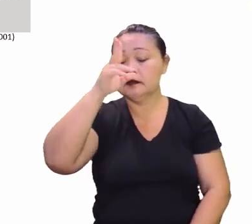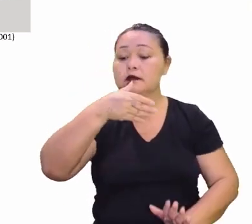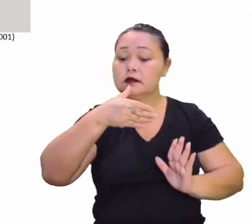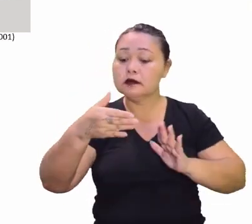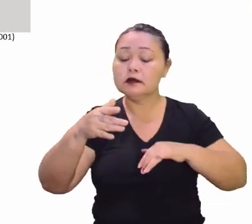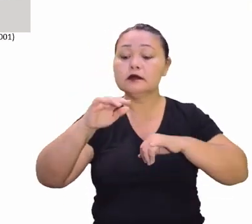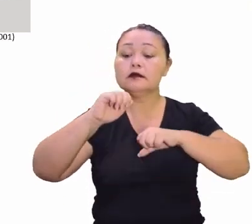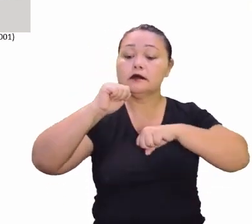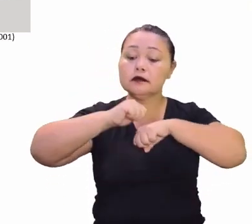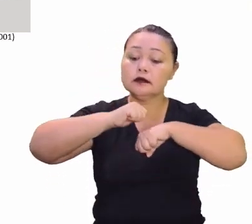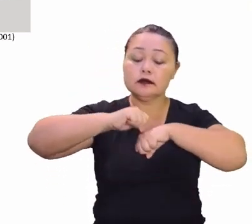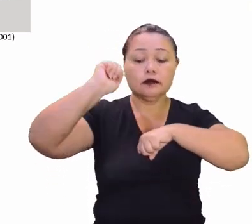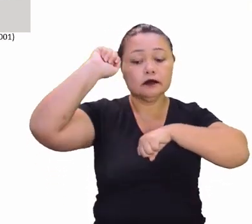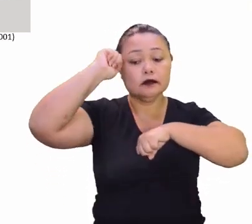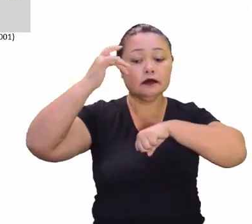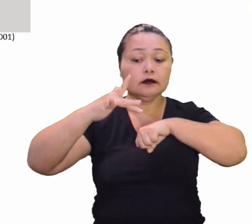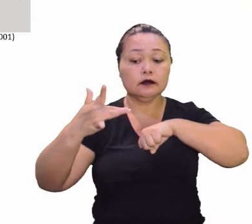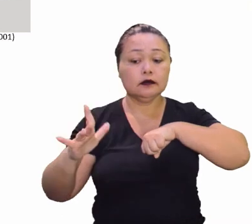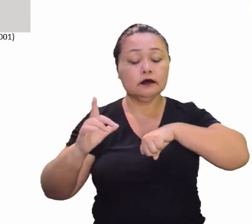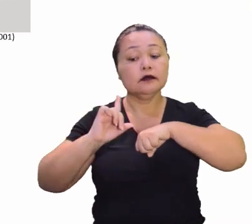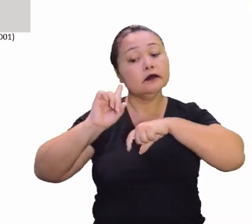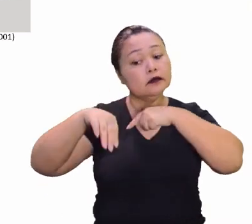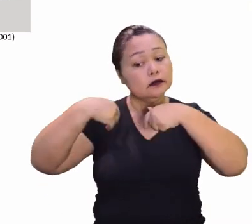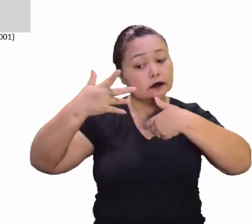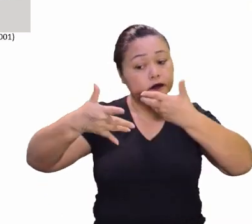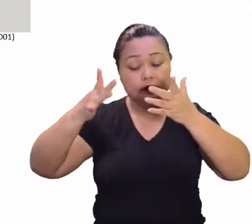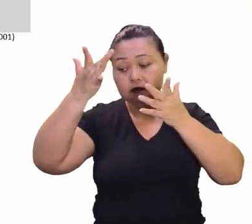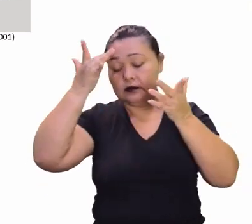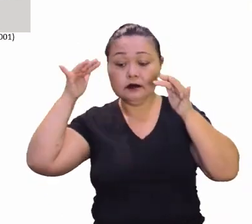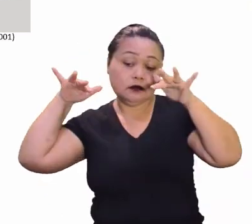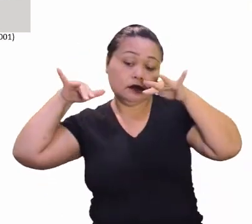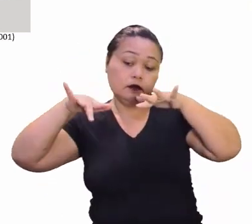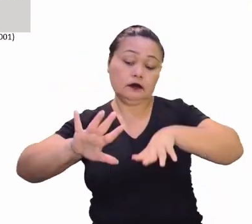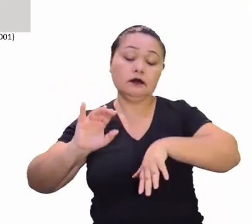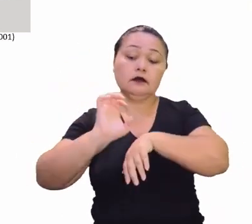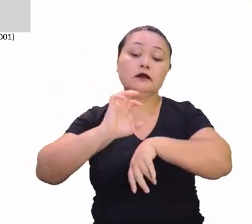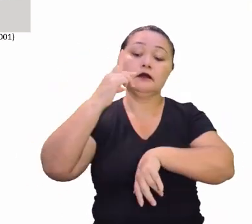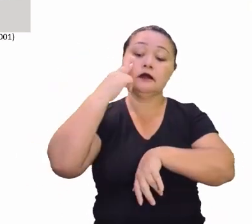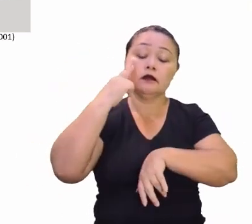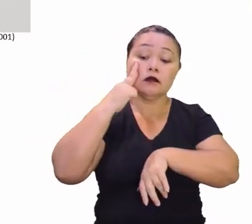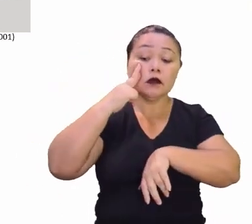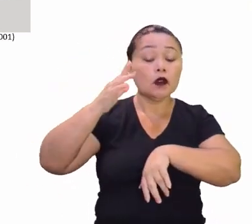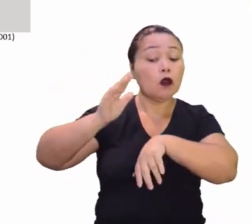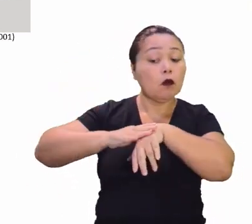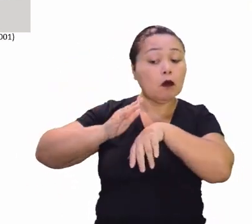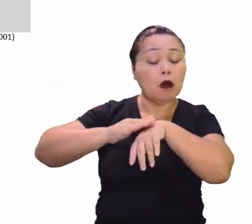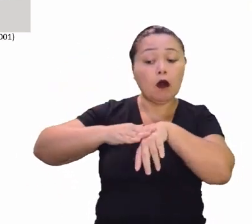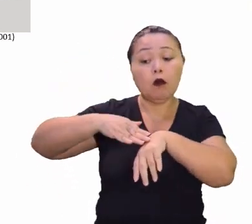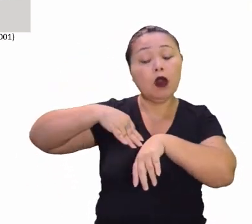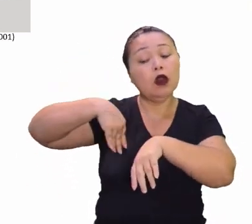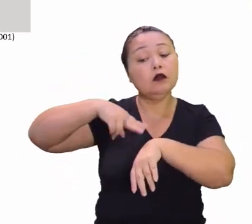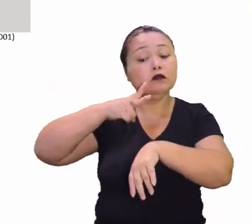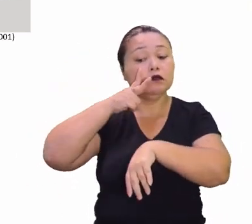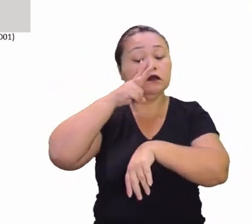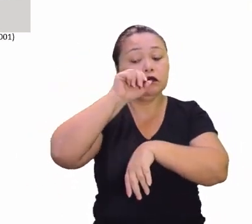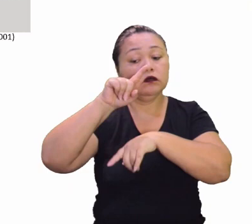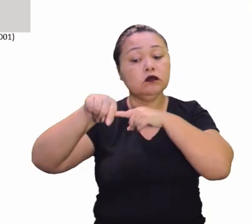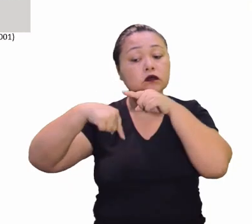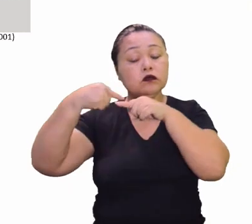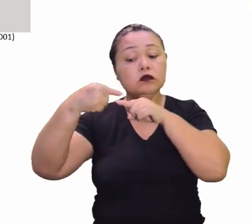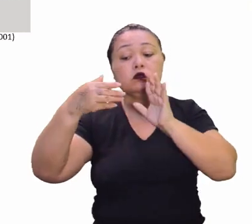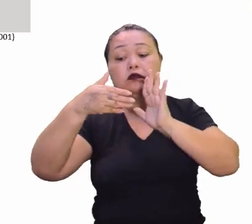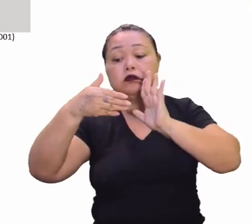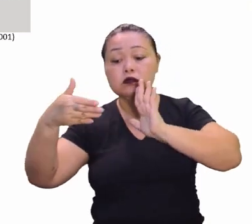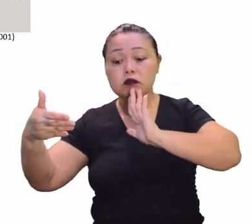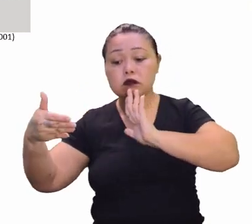lá o ciclo da cassiterita, e aí esse impulso migratório para a Rondônia vai se intensificar principalmente a partir de um